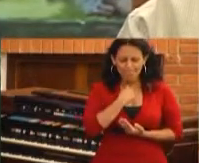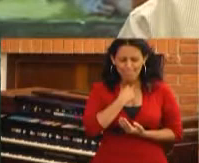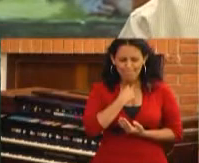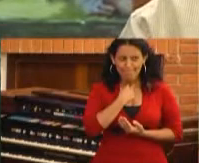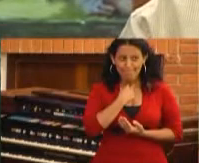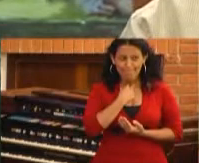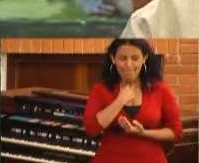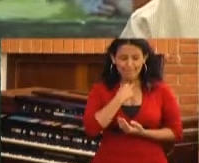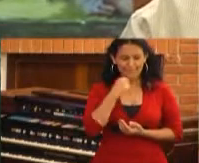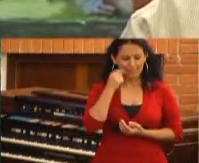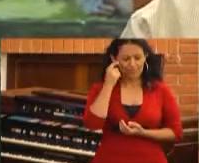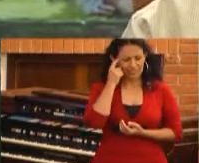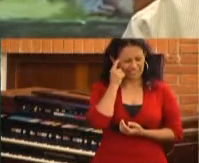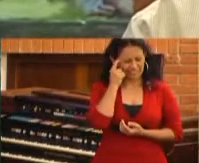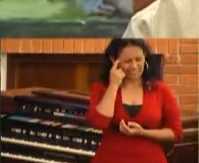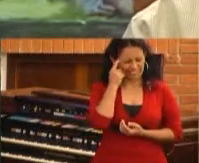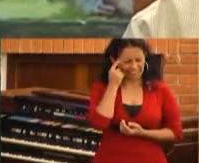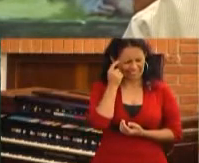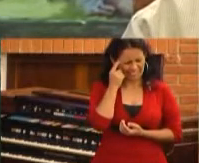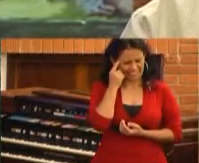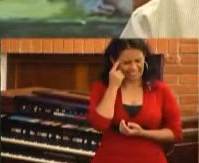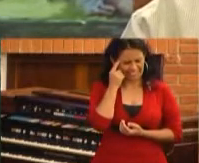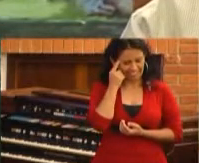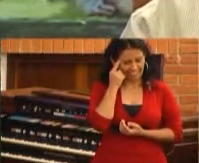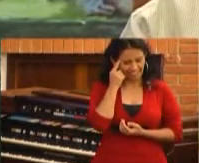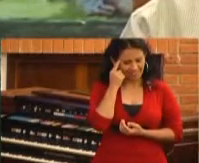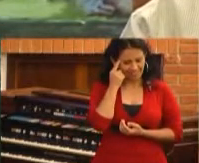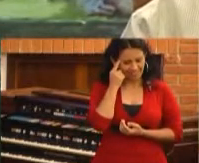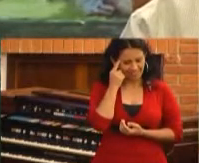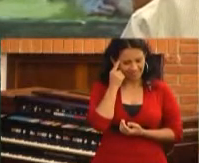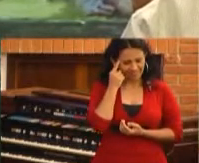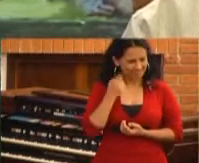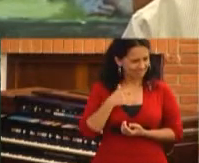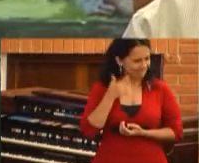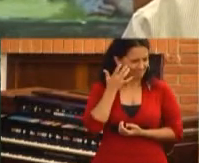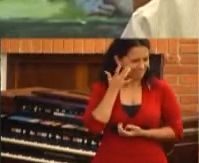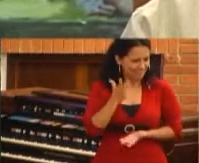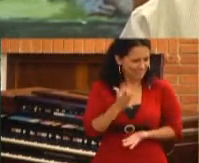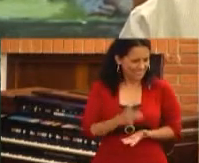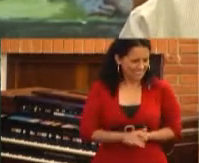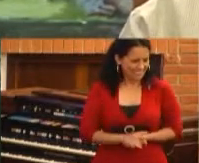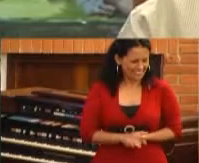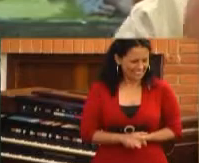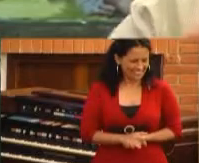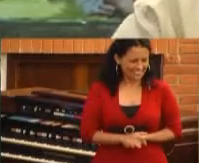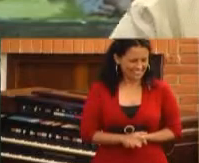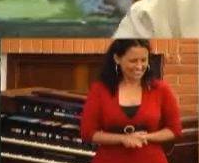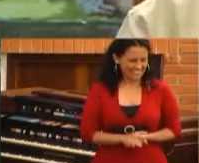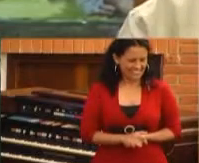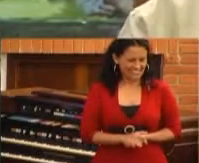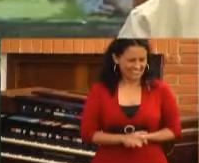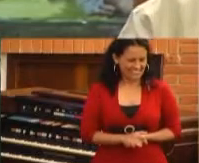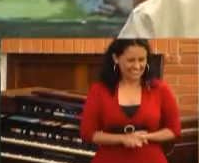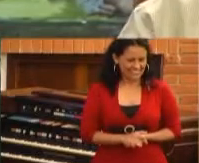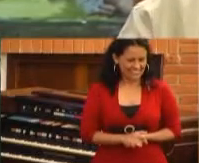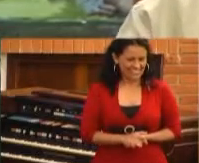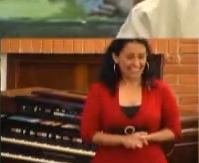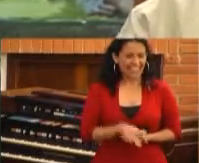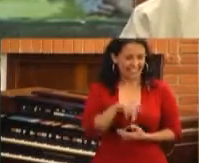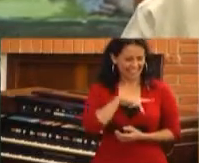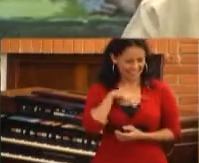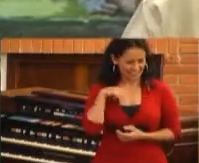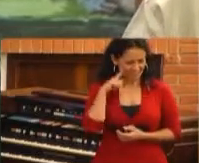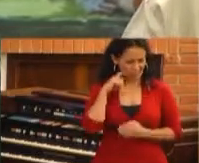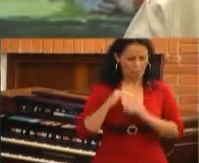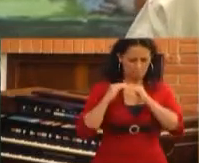Ele parou, ficou pensando, disse: não sei. Eu digo: chegou a minha vez.